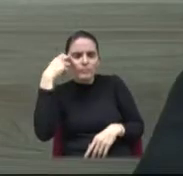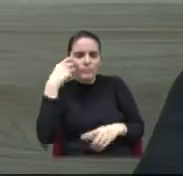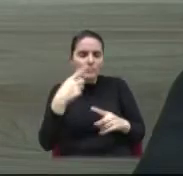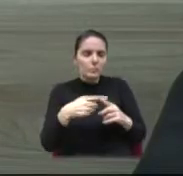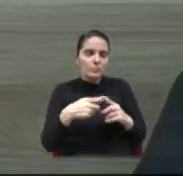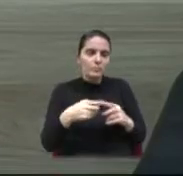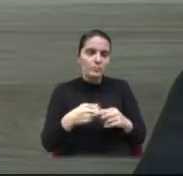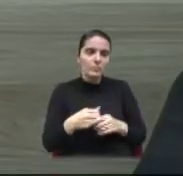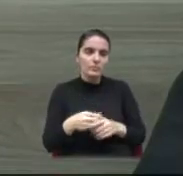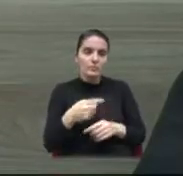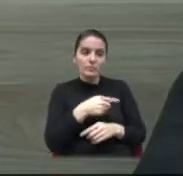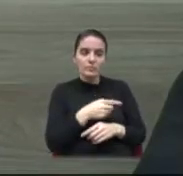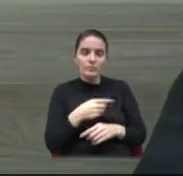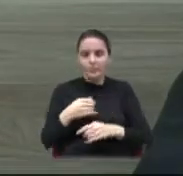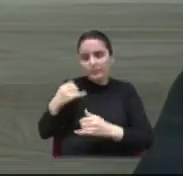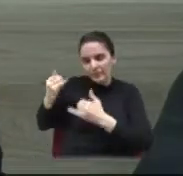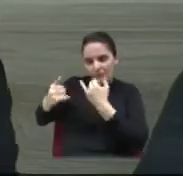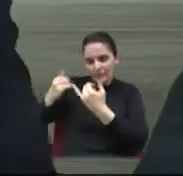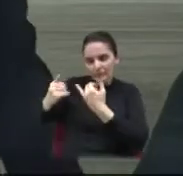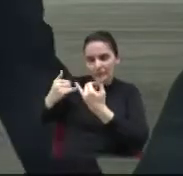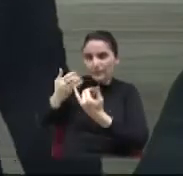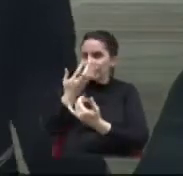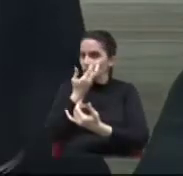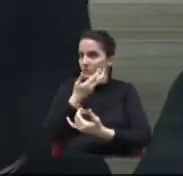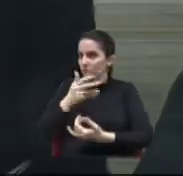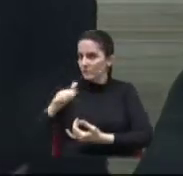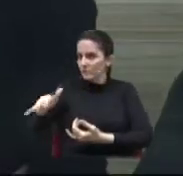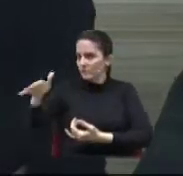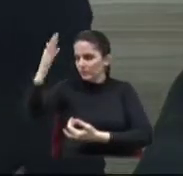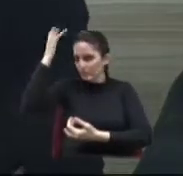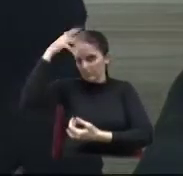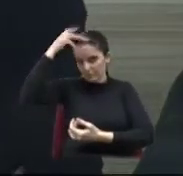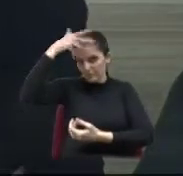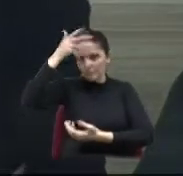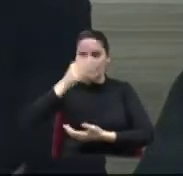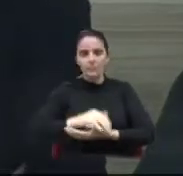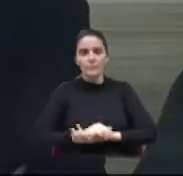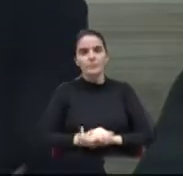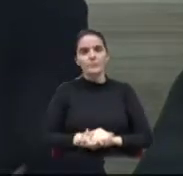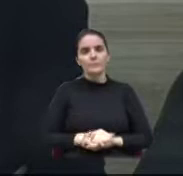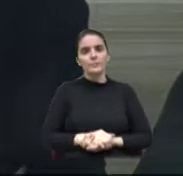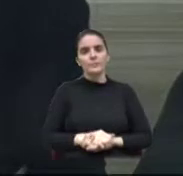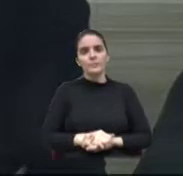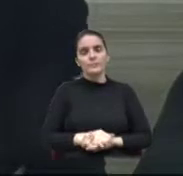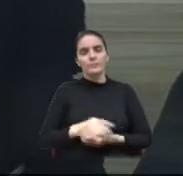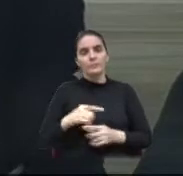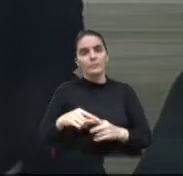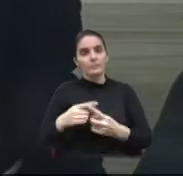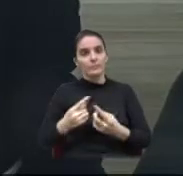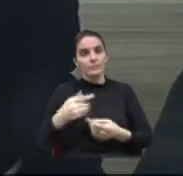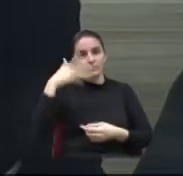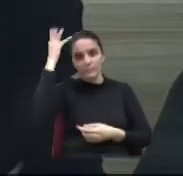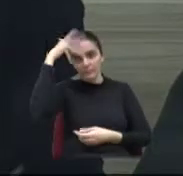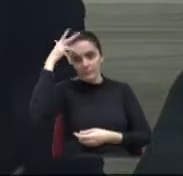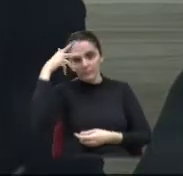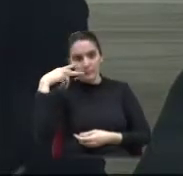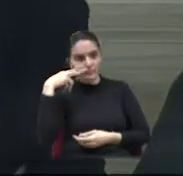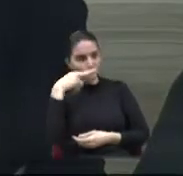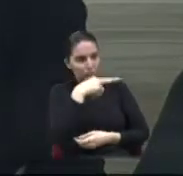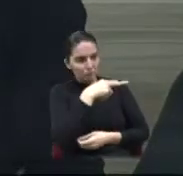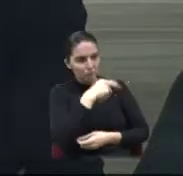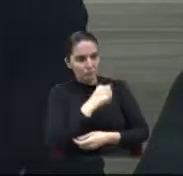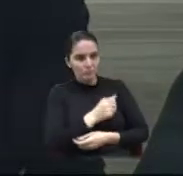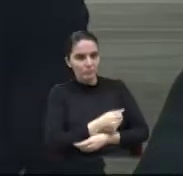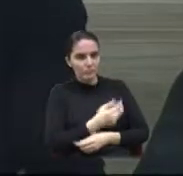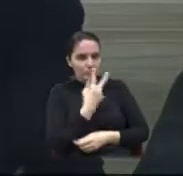comigo, mas eu ficava de longe olhando e achava uma figura ímpar. E